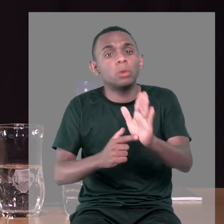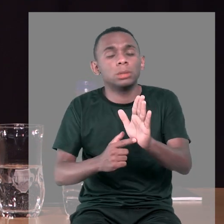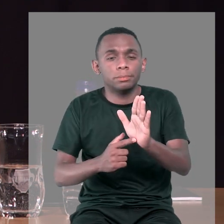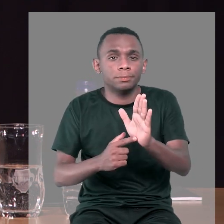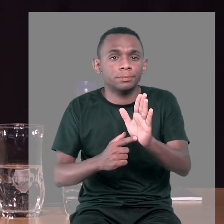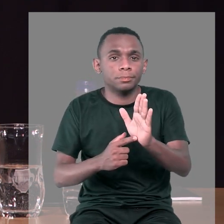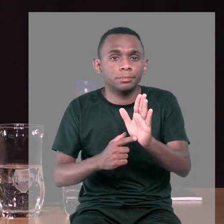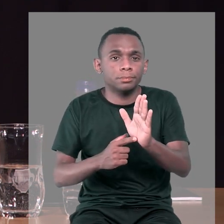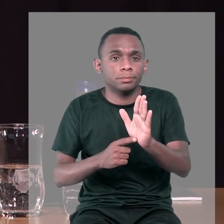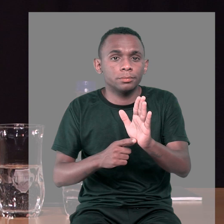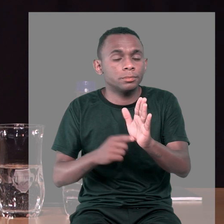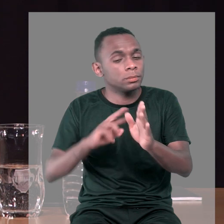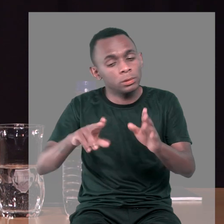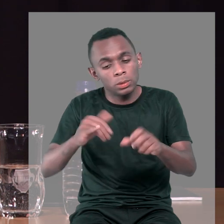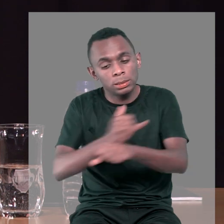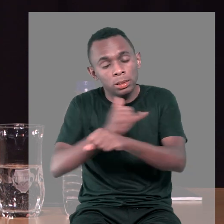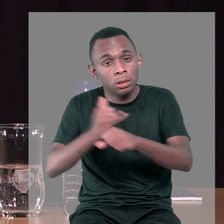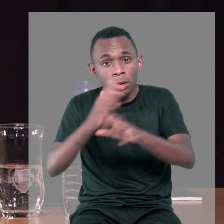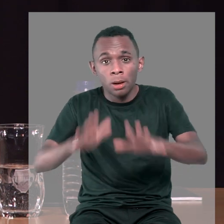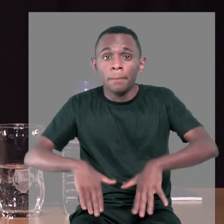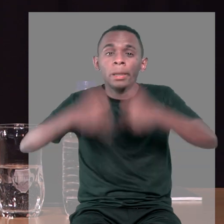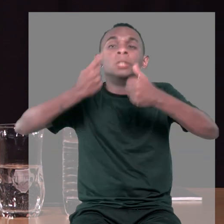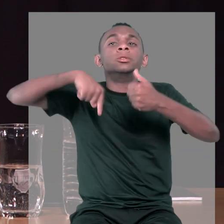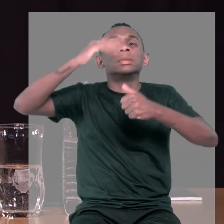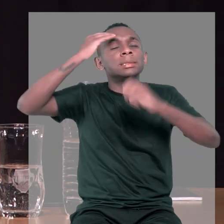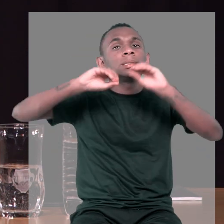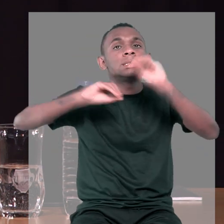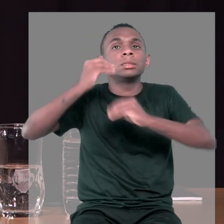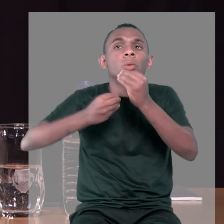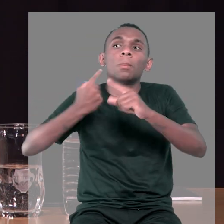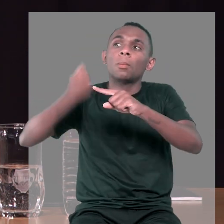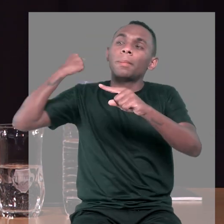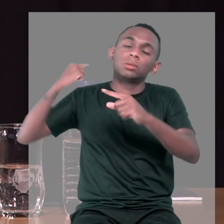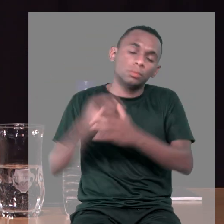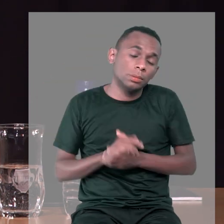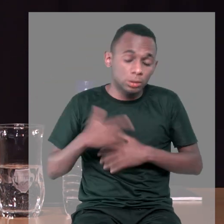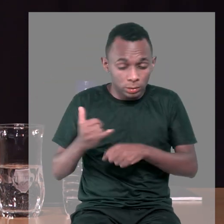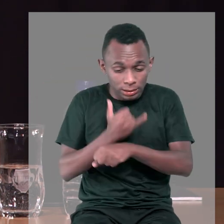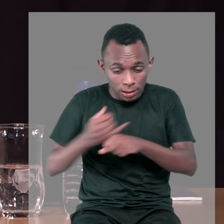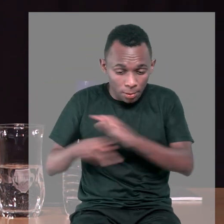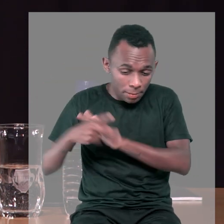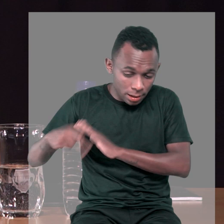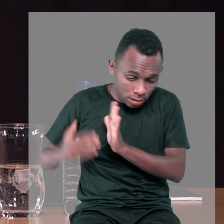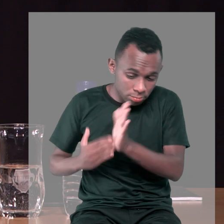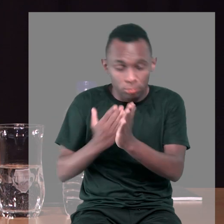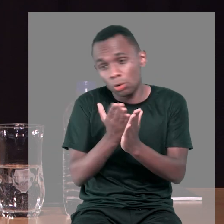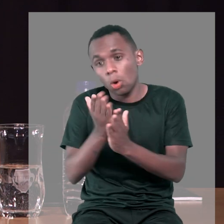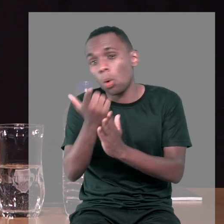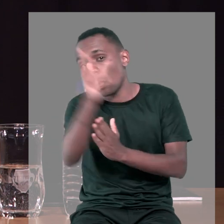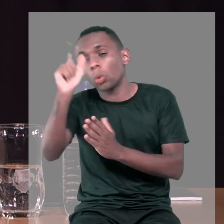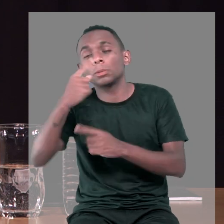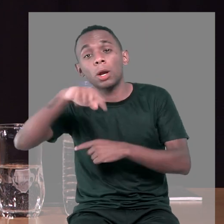mão dessa construção, segundo ela, fantasiosa e imaginária, mas que tem sua razão, mas que é